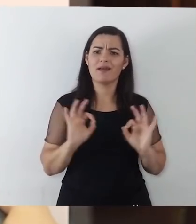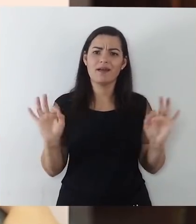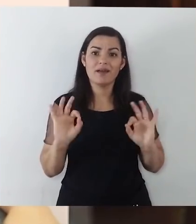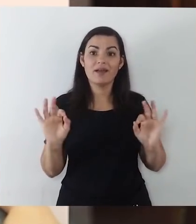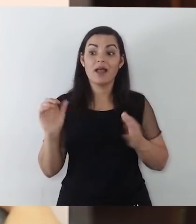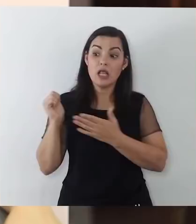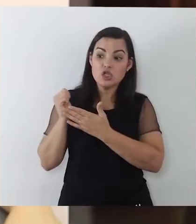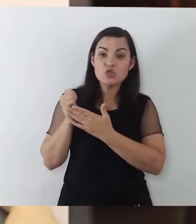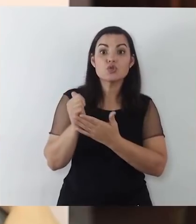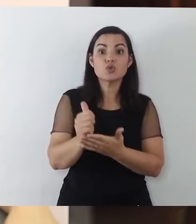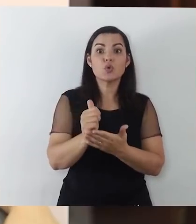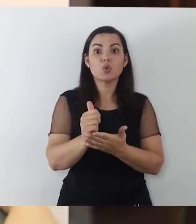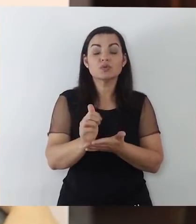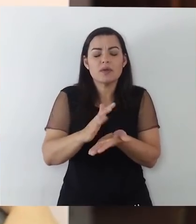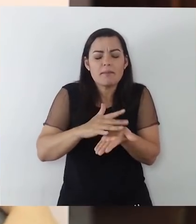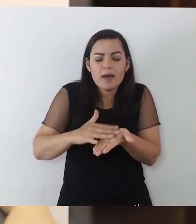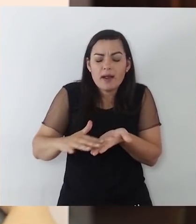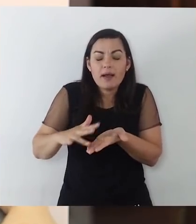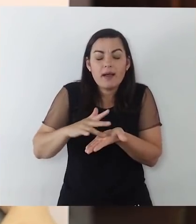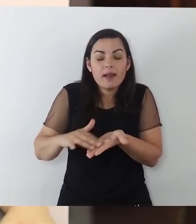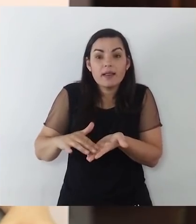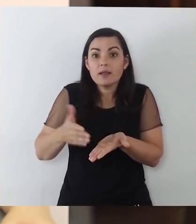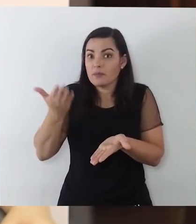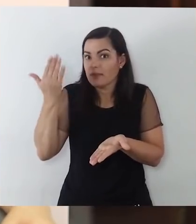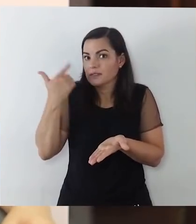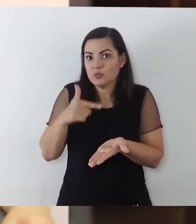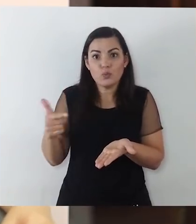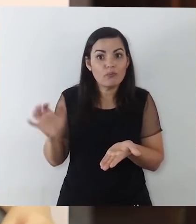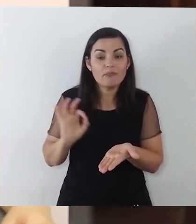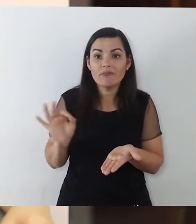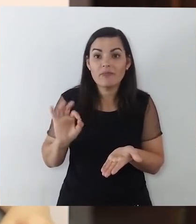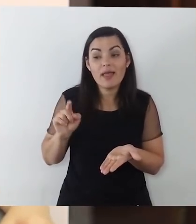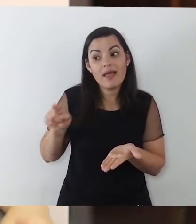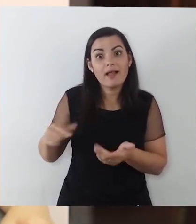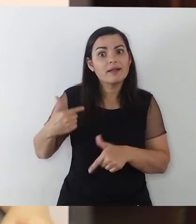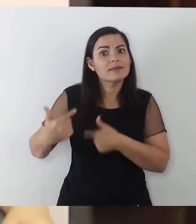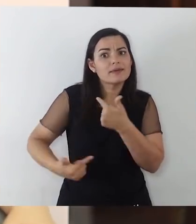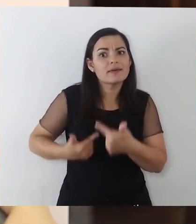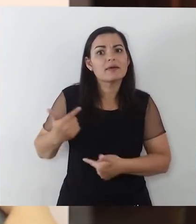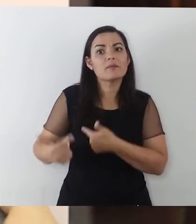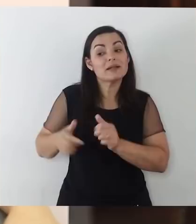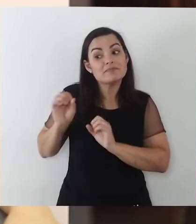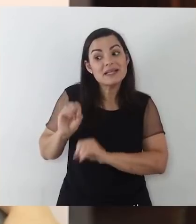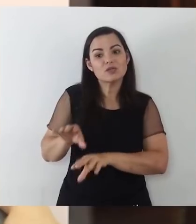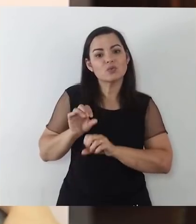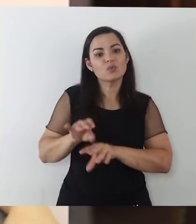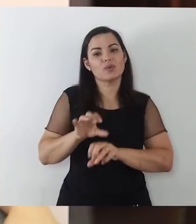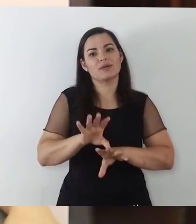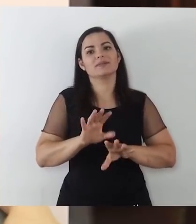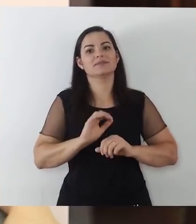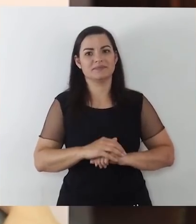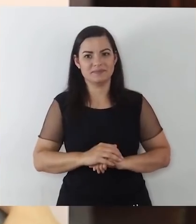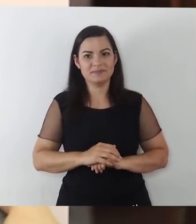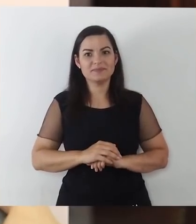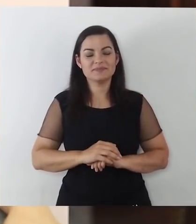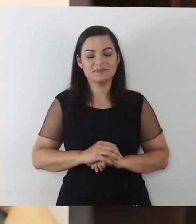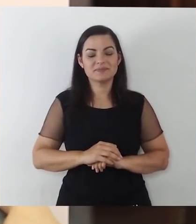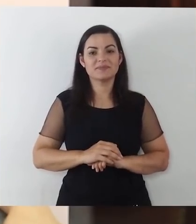essa aqui que não tem Braille, mas eu sei que é de maisena porque me falaram. Isso. Vamos deixar